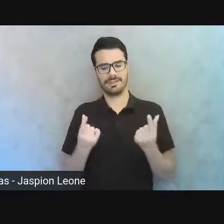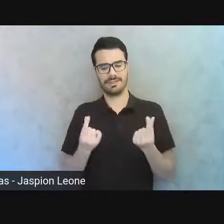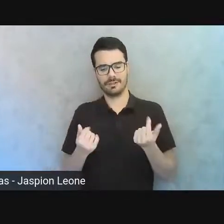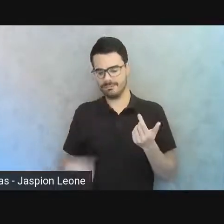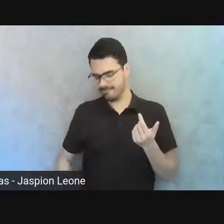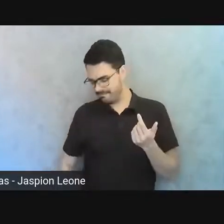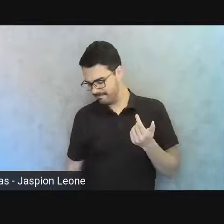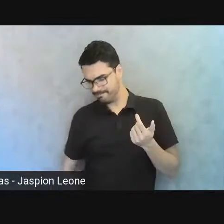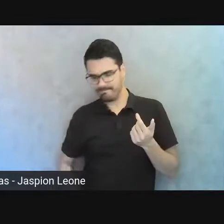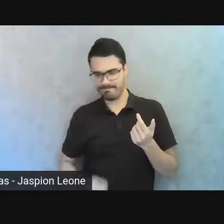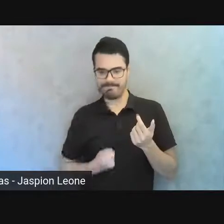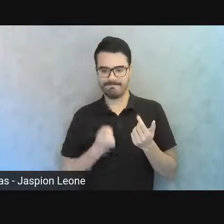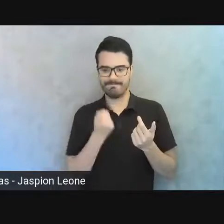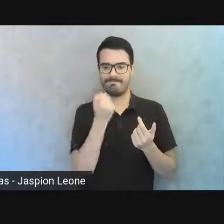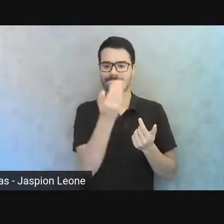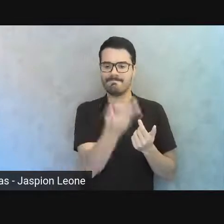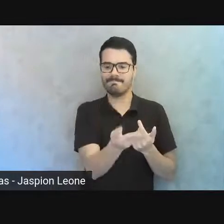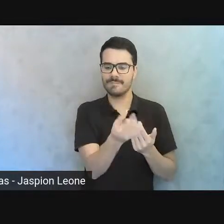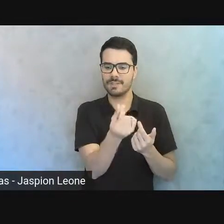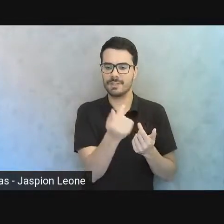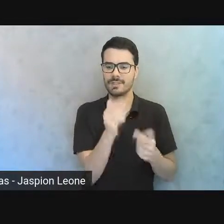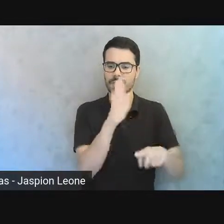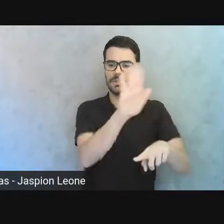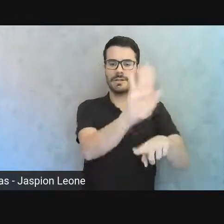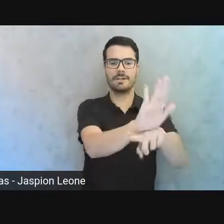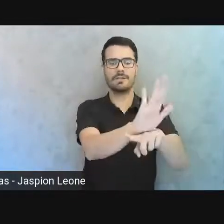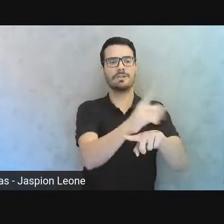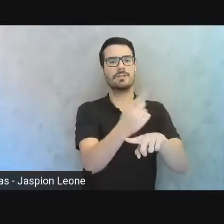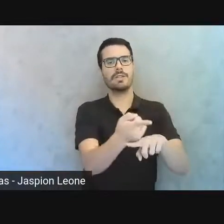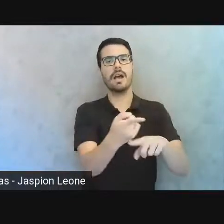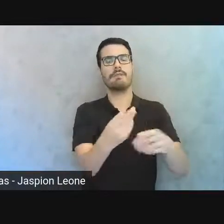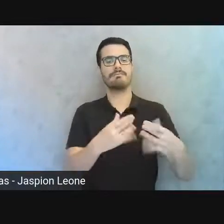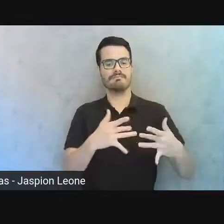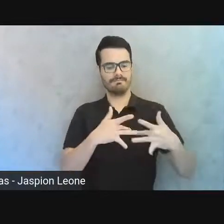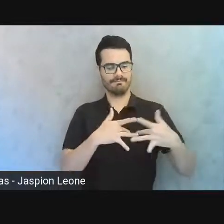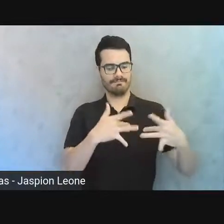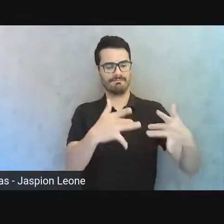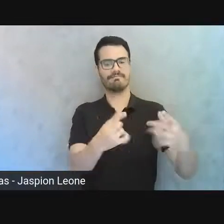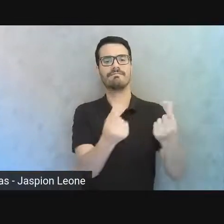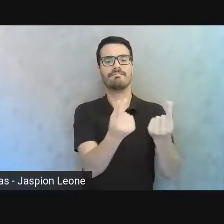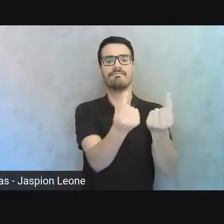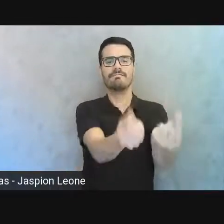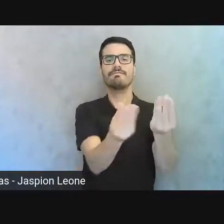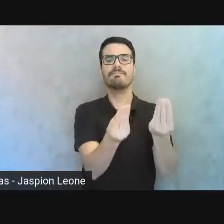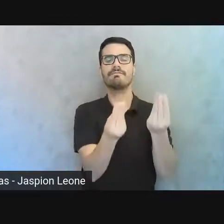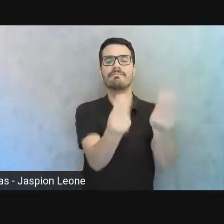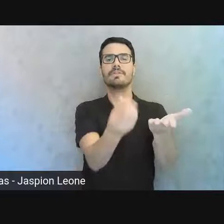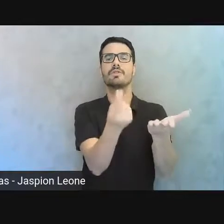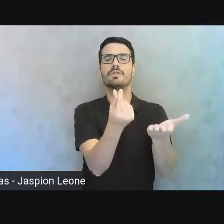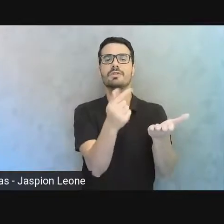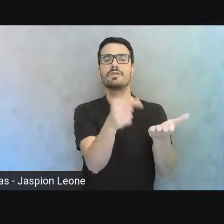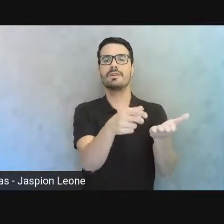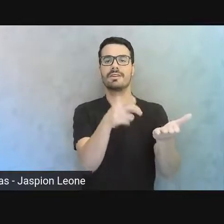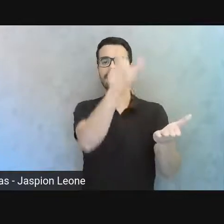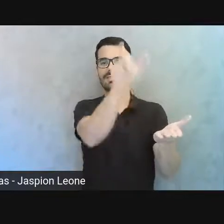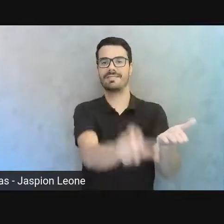próprio bolso e fazer uma transferência, fazer uma doação para um candidato político,